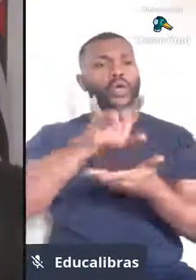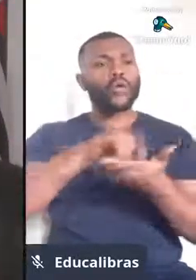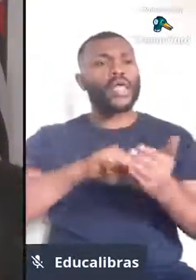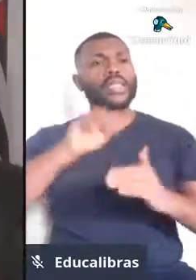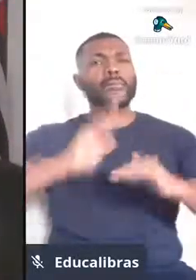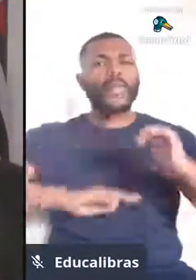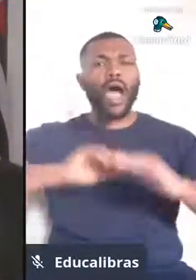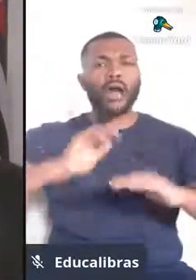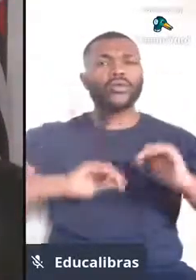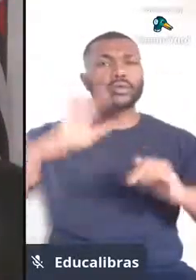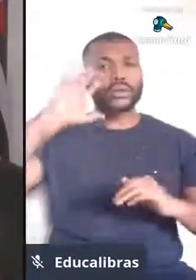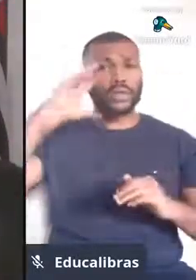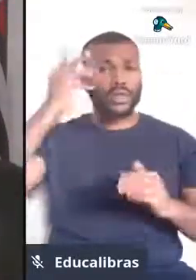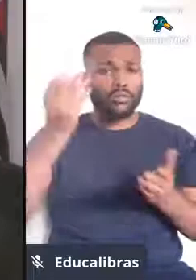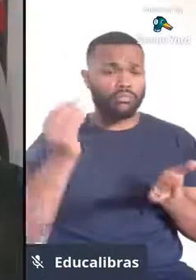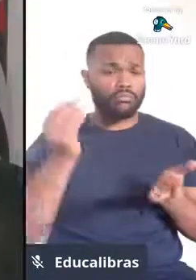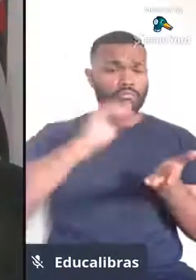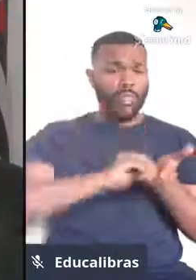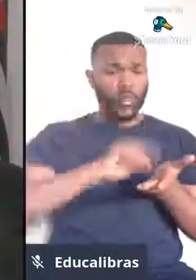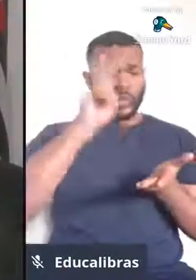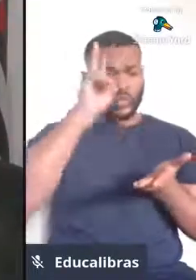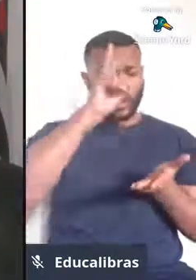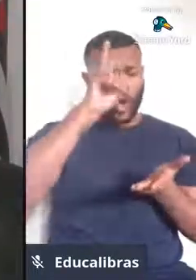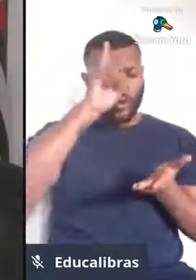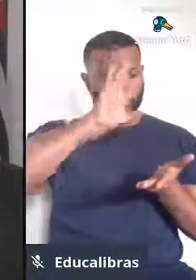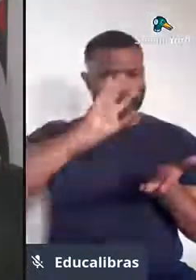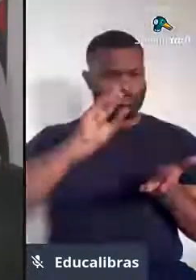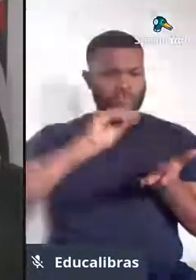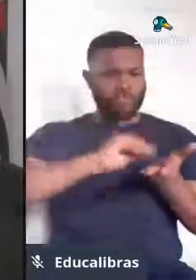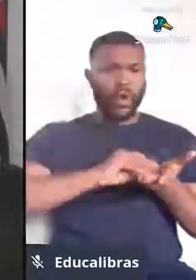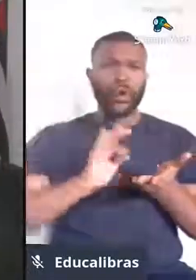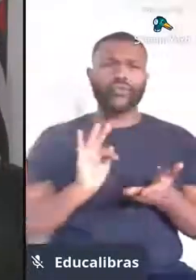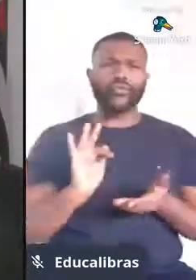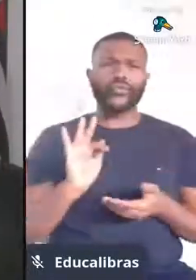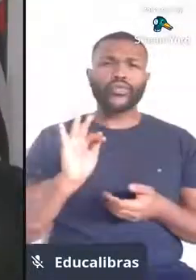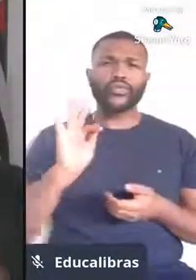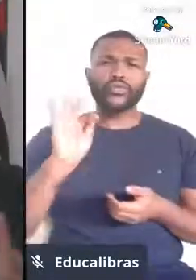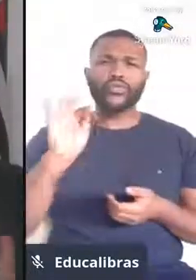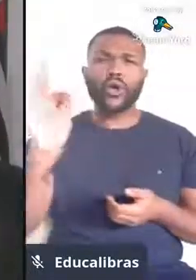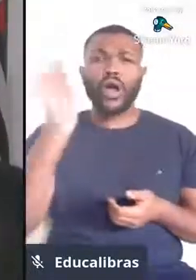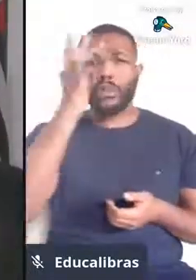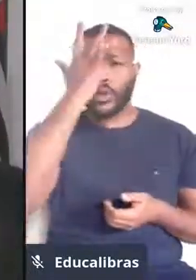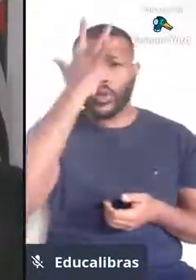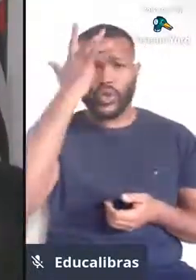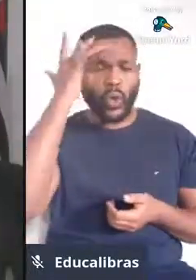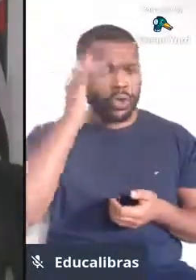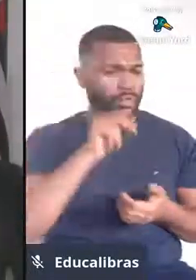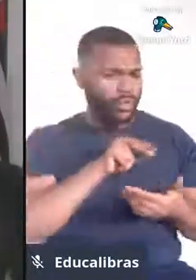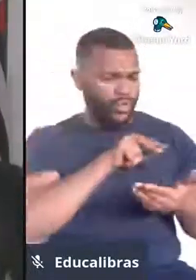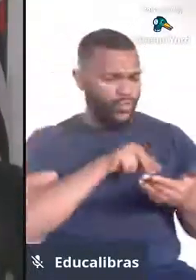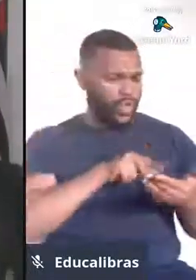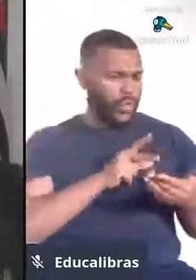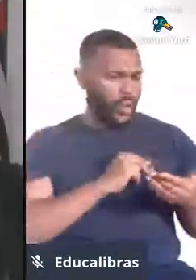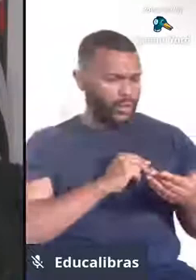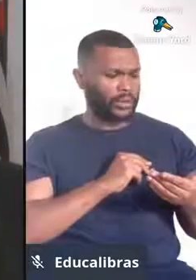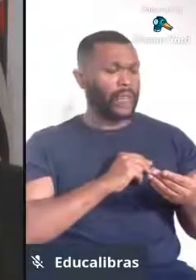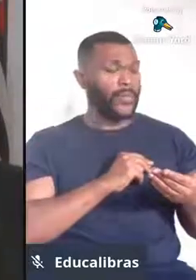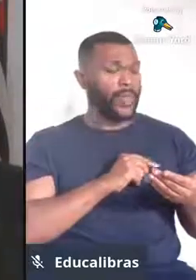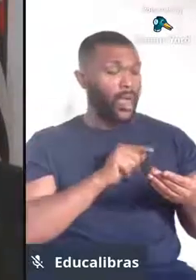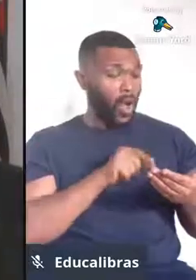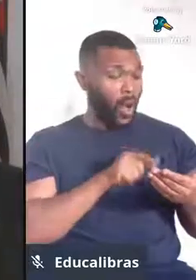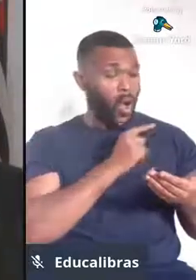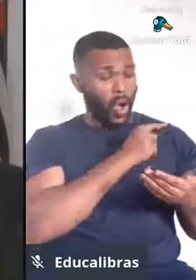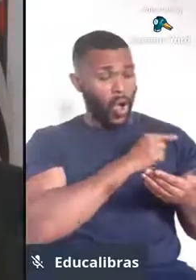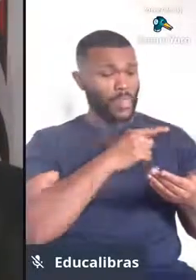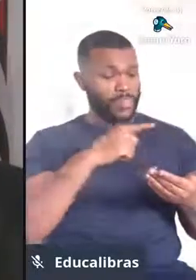esse histórico organizado, lá na frente, alguém vai poder dizer, bom, olha só, era esse o quadro, isso que foi